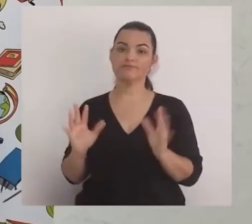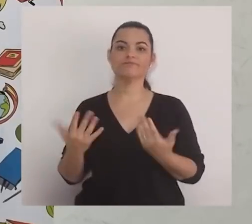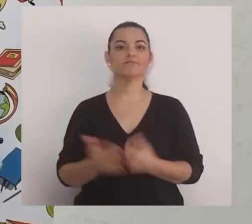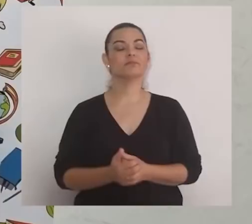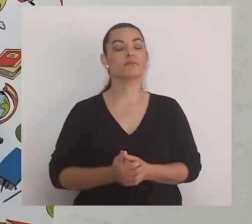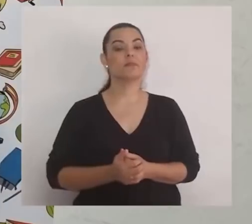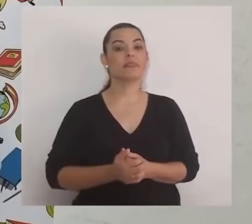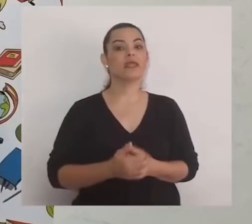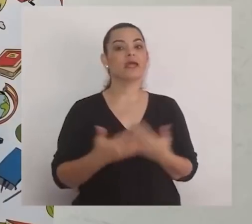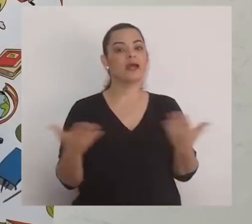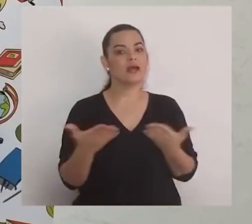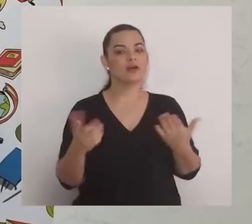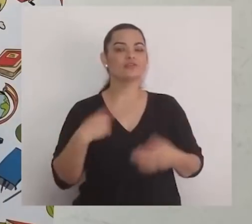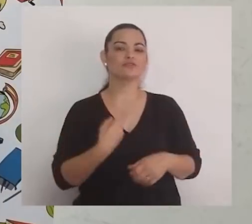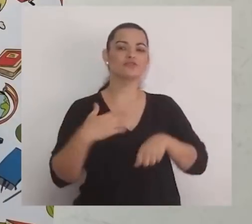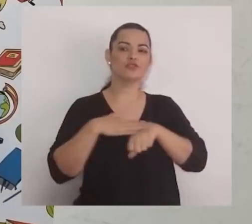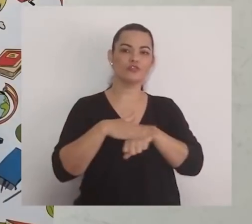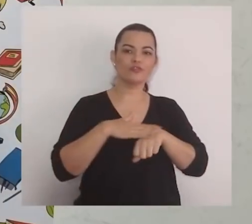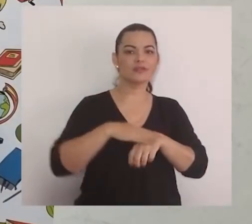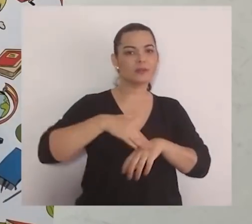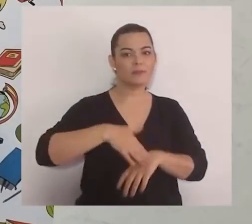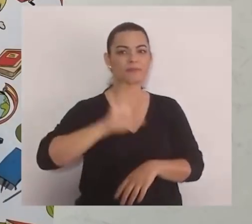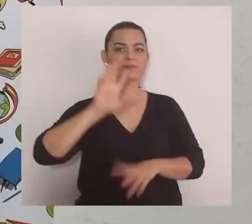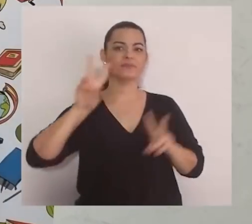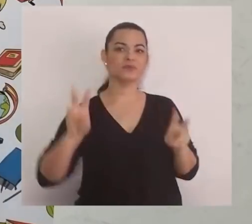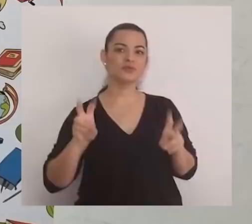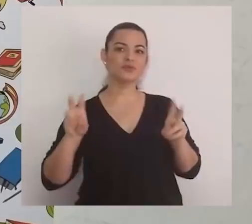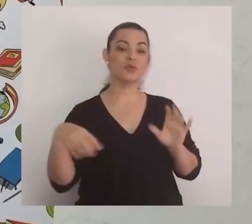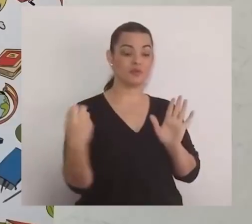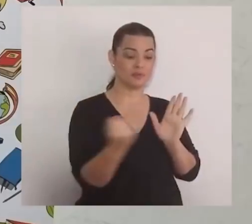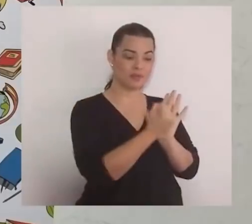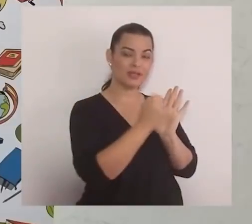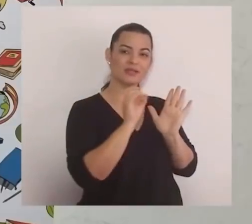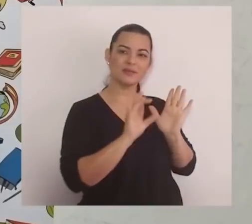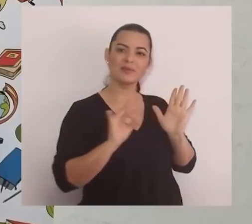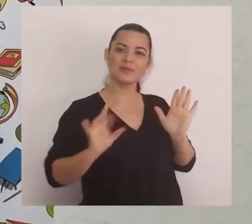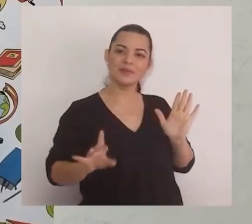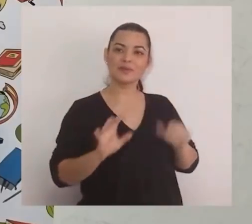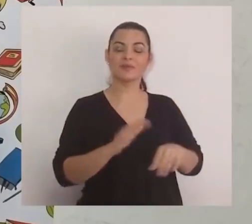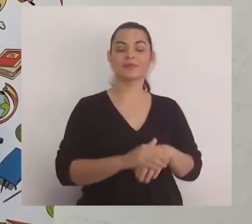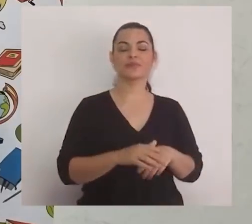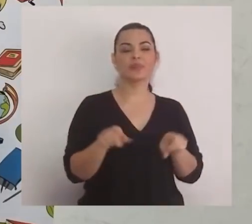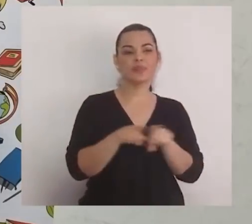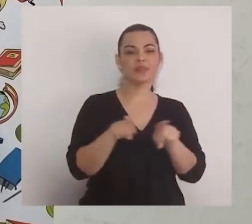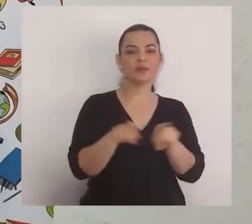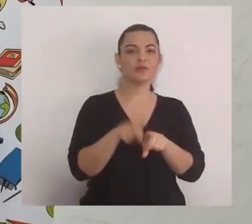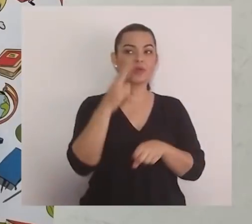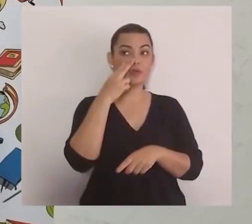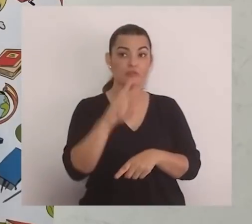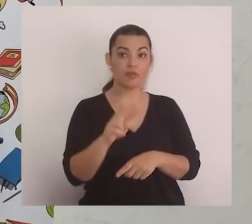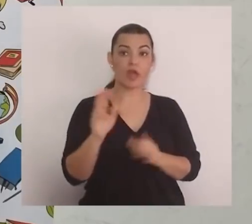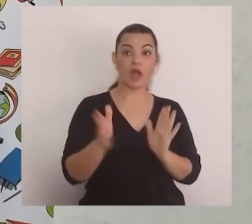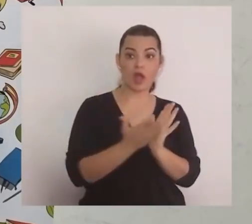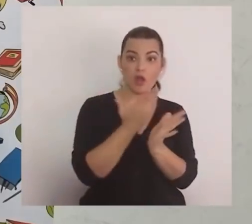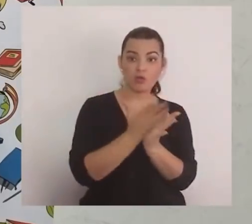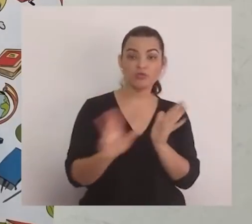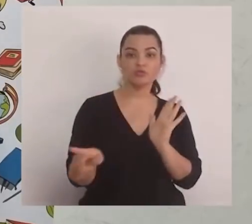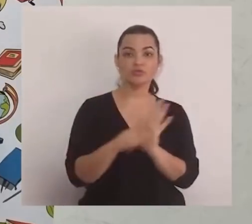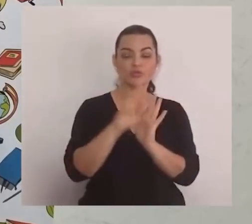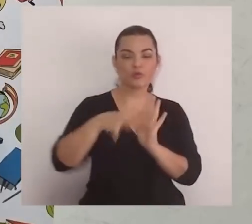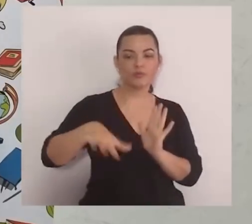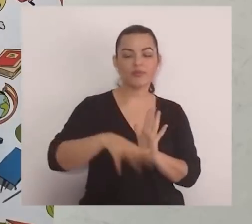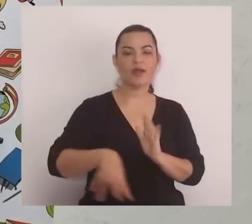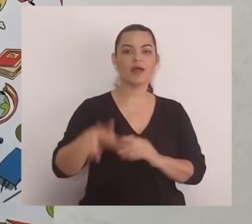patrimônio. Como eu já te expliquei, é necessário verificar toda a representatividade que,